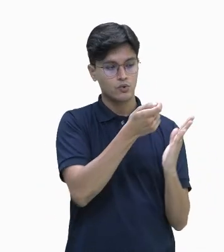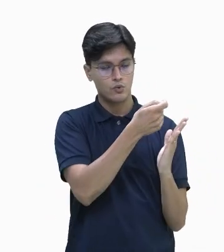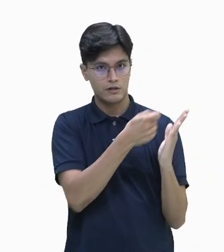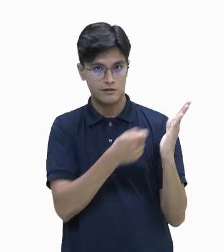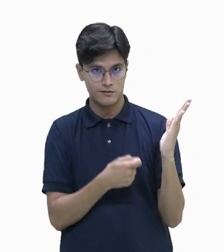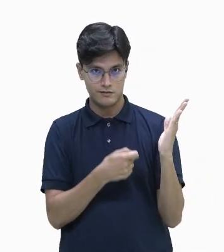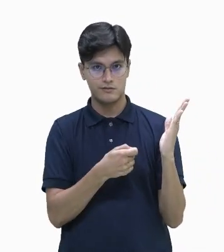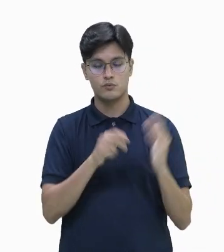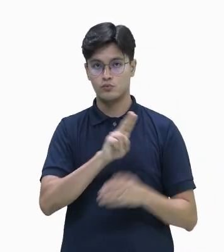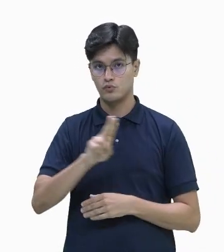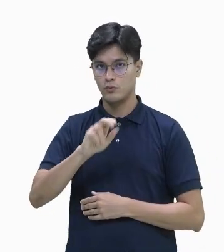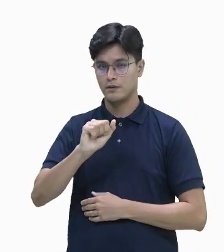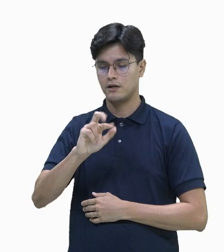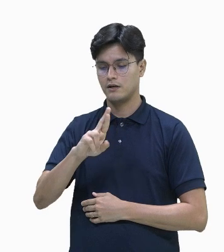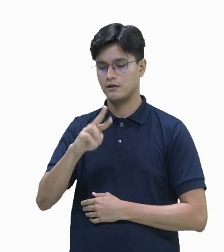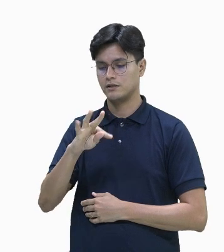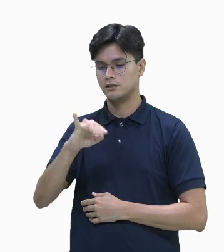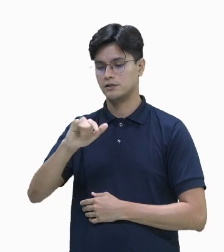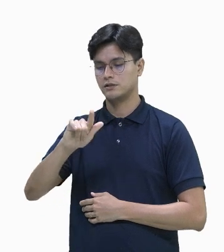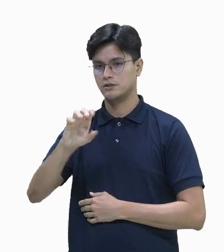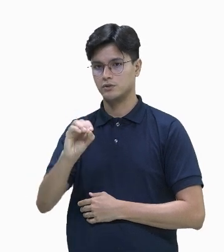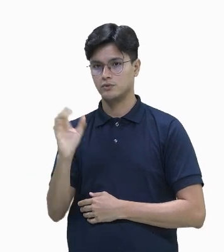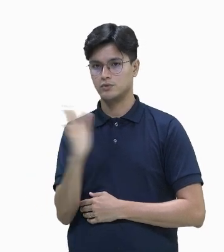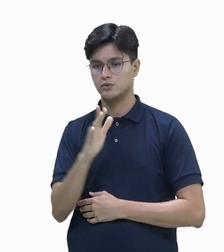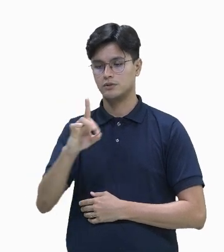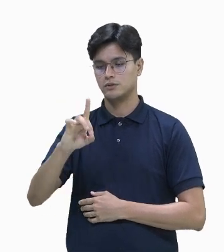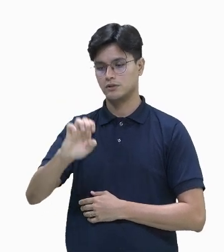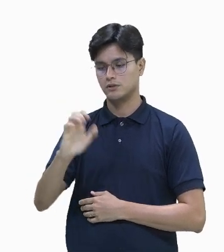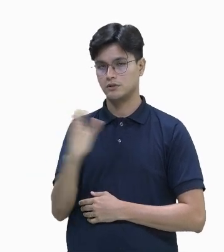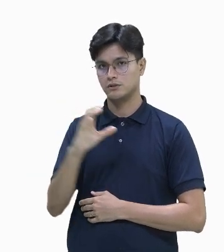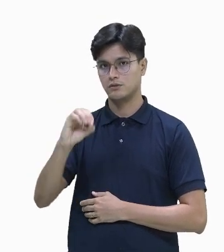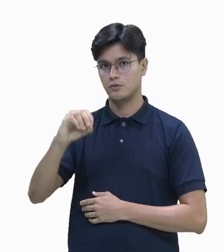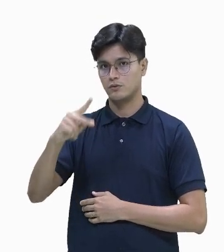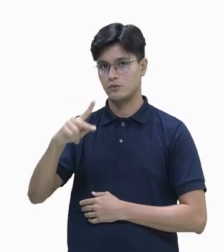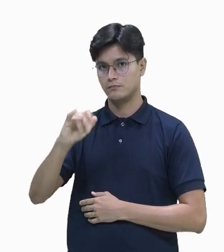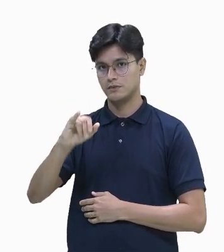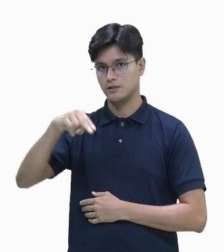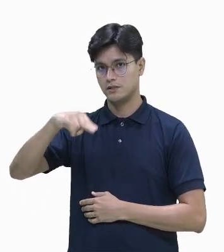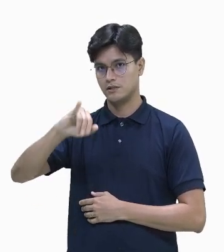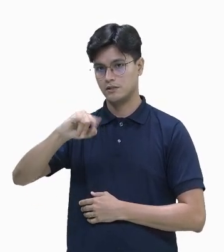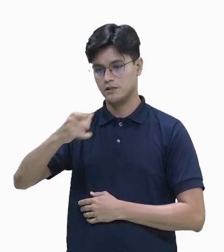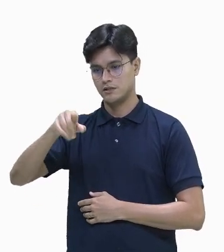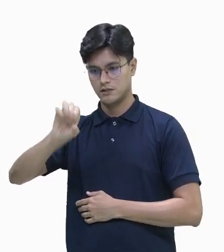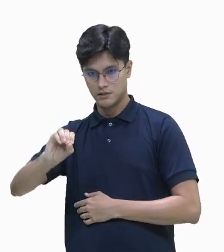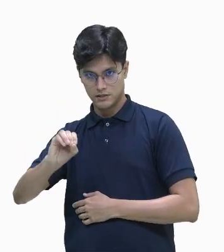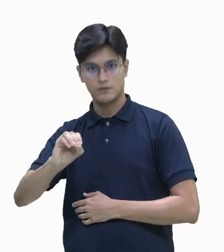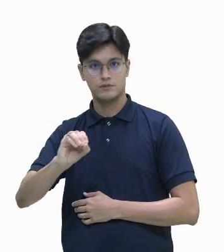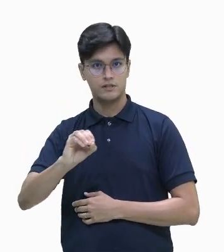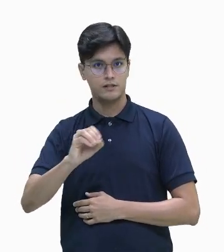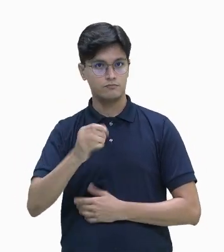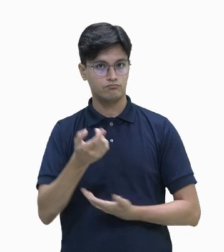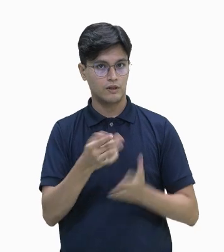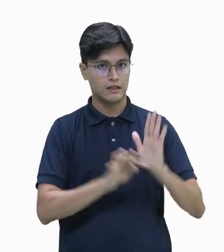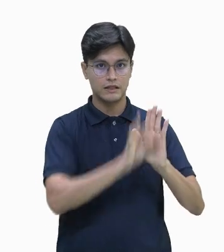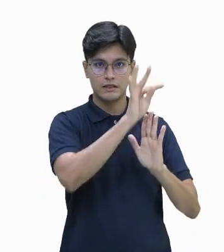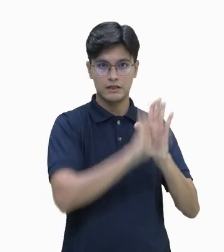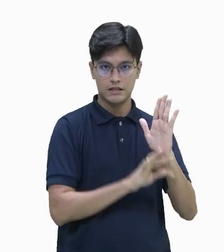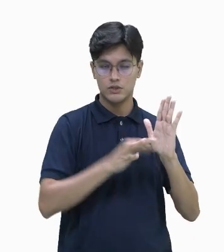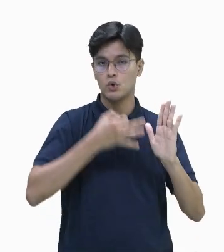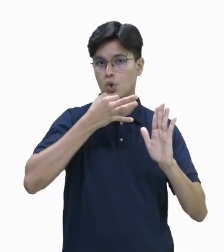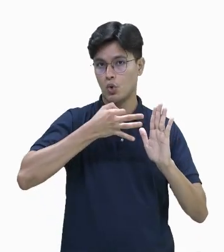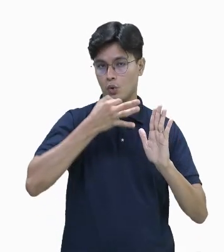opinião. Mas como é que essa construção se dá? Pois bem, tem-se aí a contextualização, e